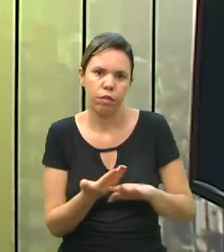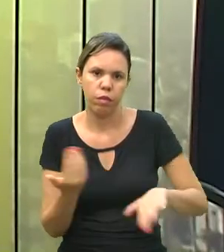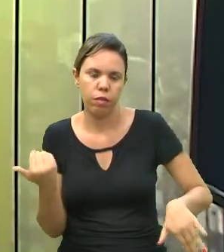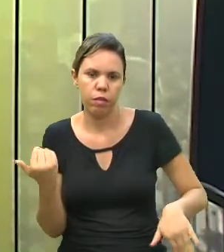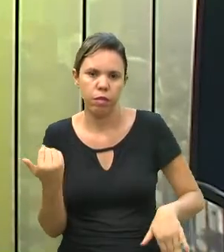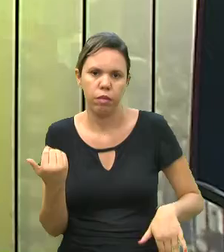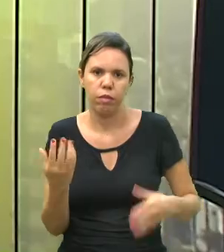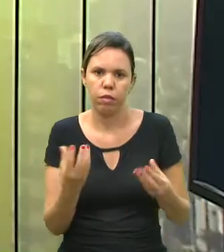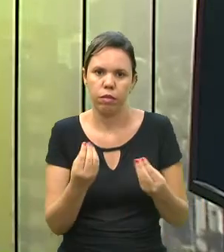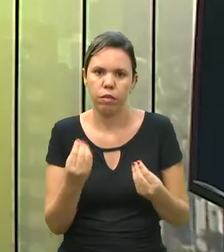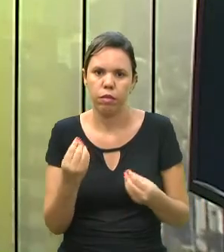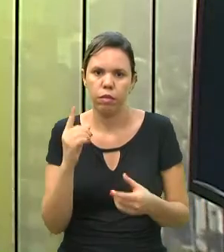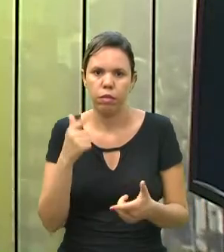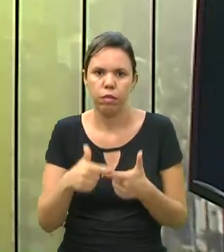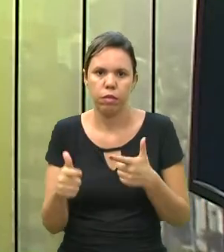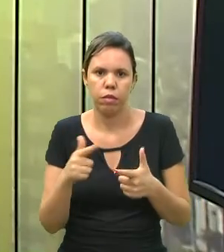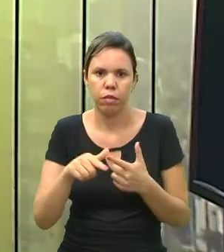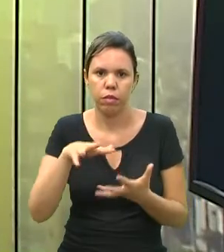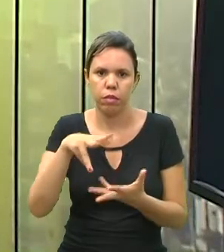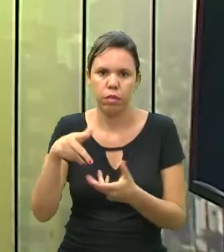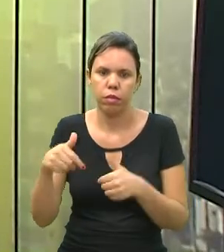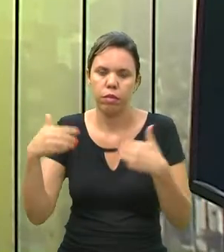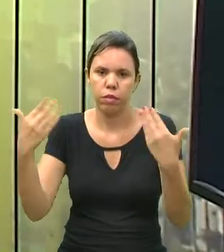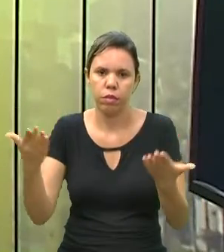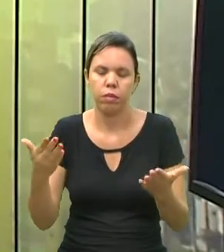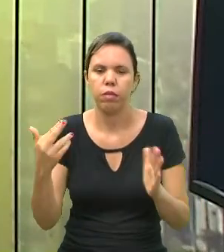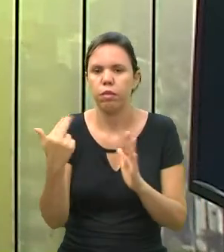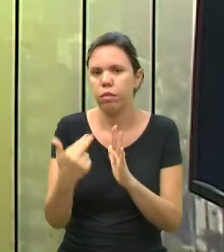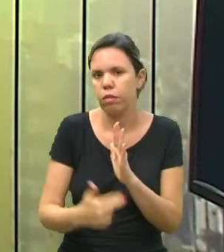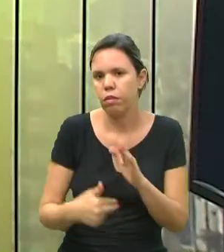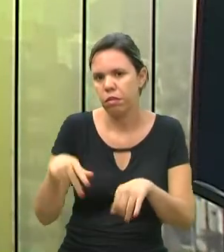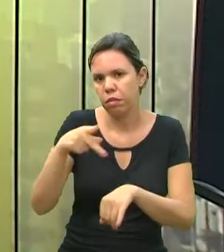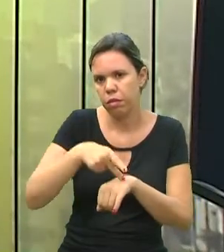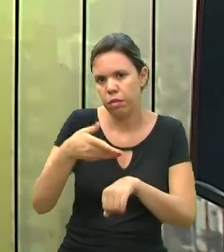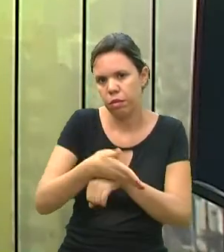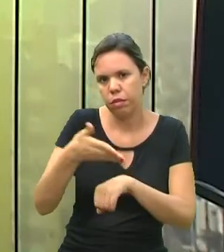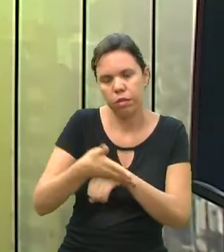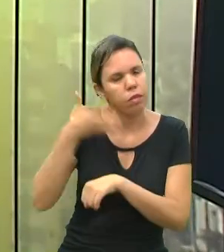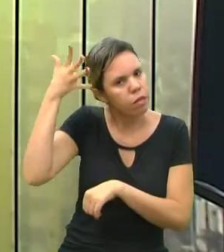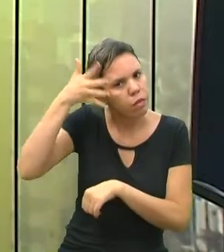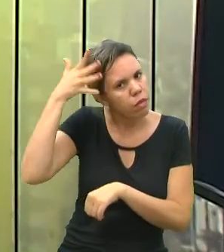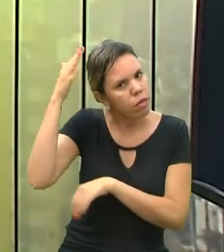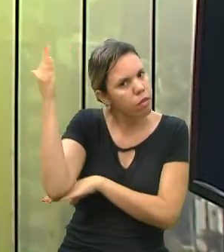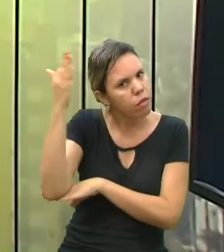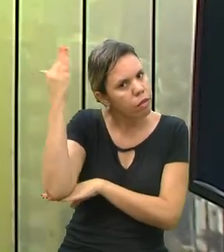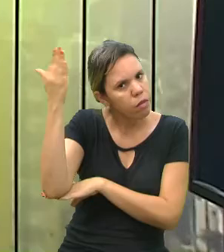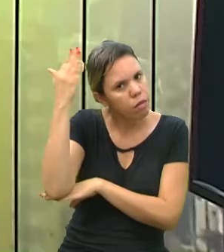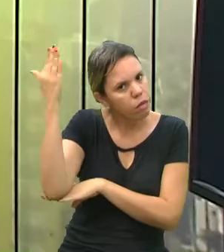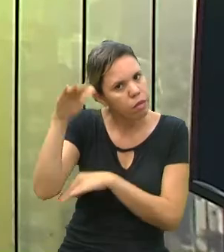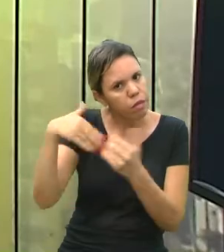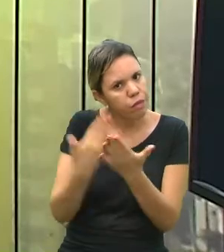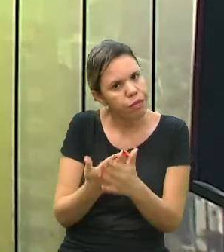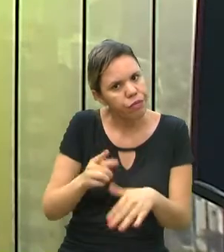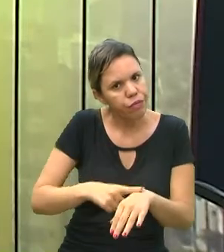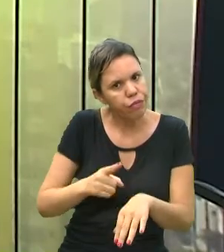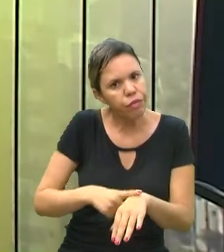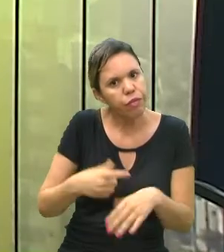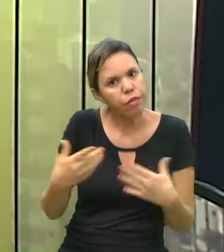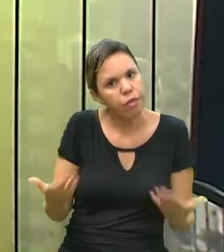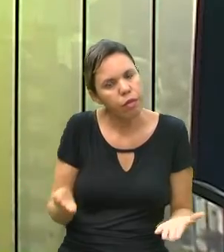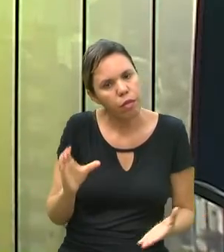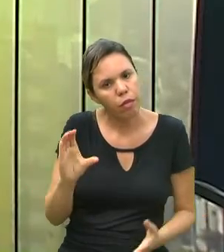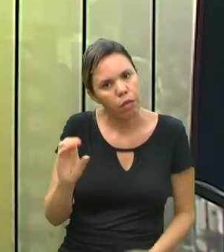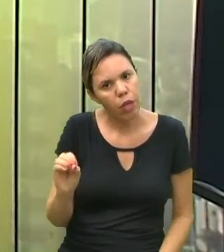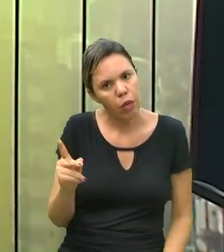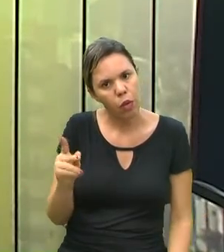isolado, eu diria, né, de muitas decisões globais, está fora da lista de países que vão participar da Conferência do Clima, pelo menos até o momento, né,